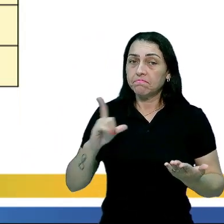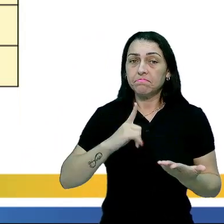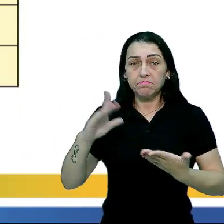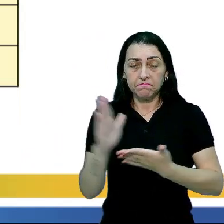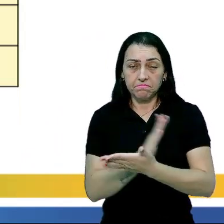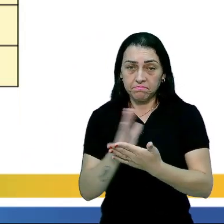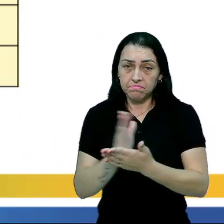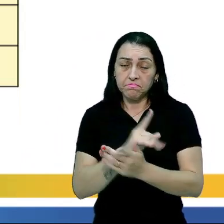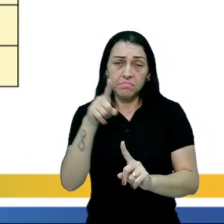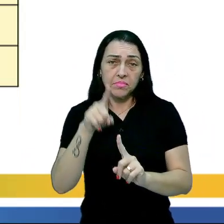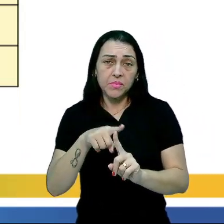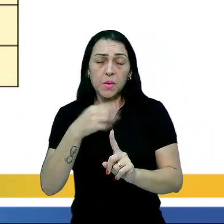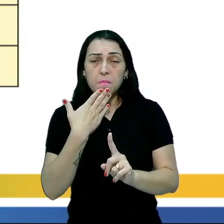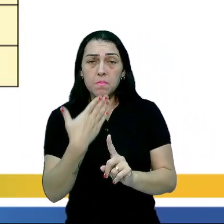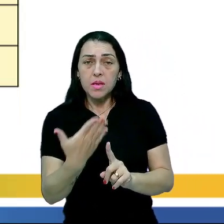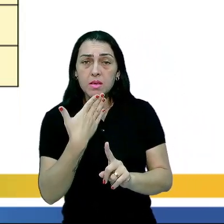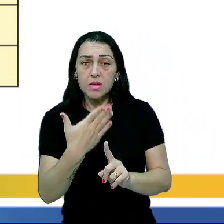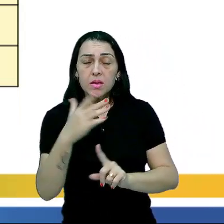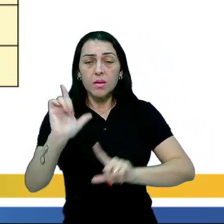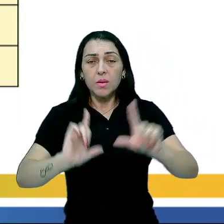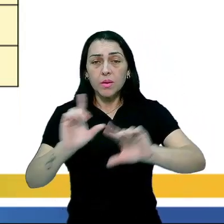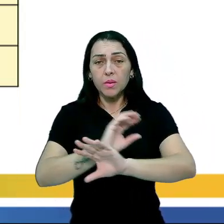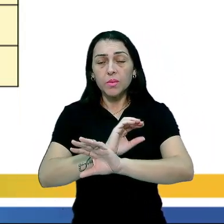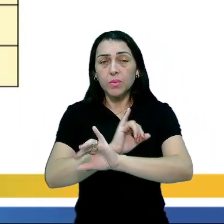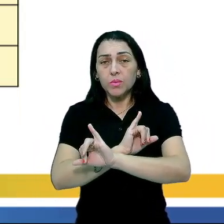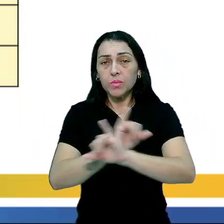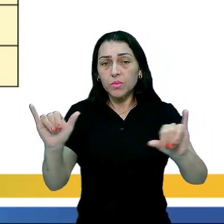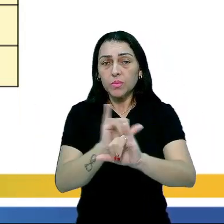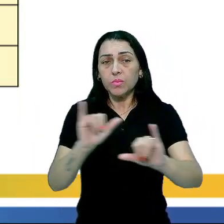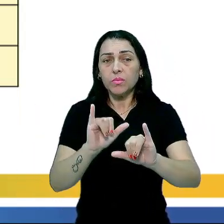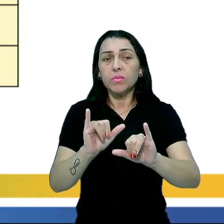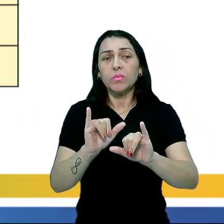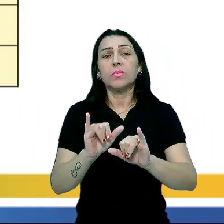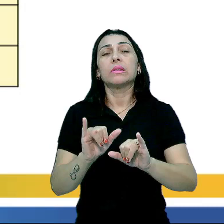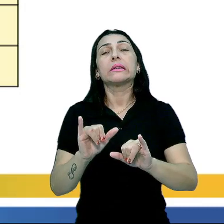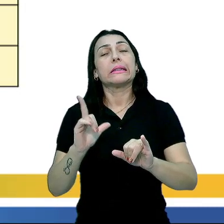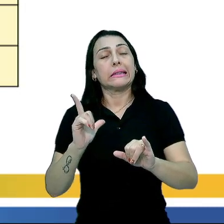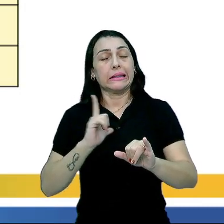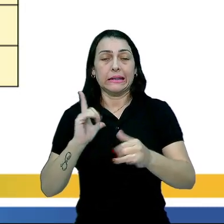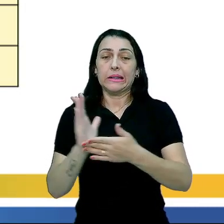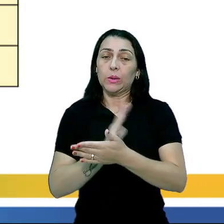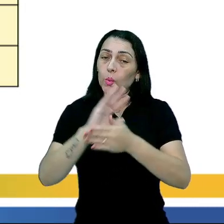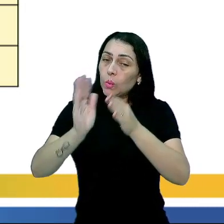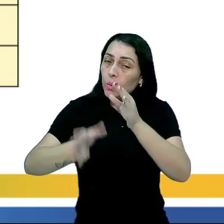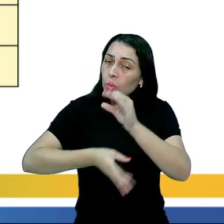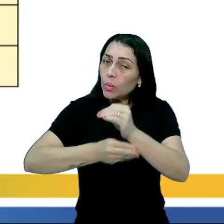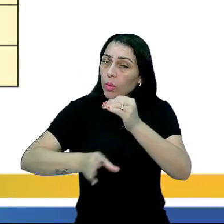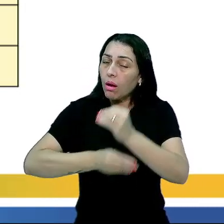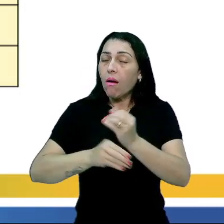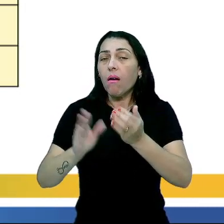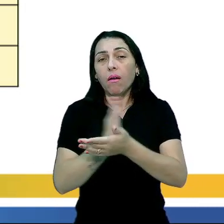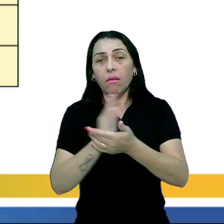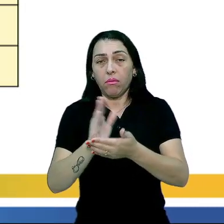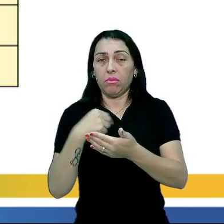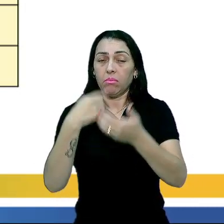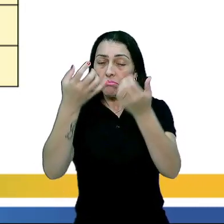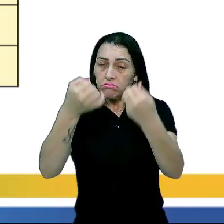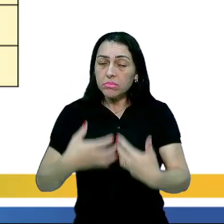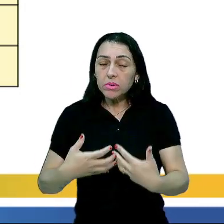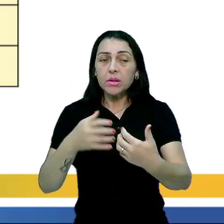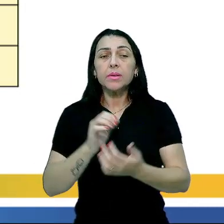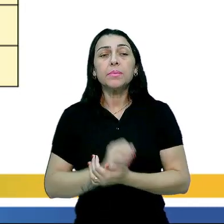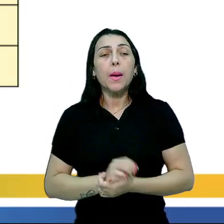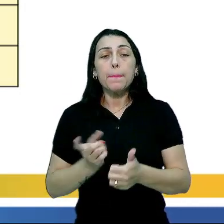alguns tipos de apelos publicitários. Eu não citei todos, talvez eu vá até acrescentar algum no decorrer da minha fala.